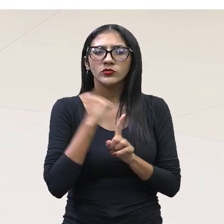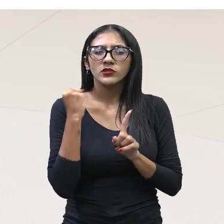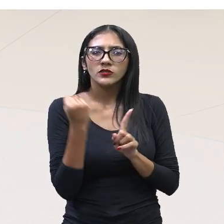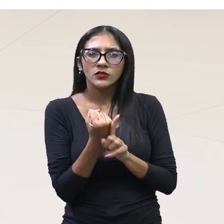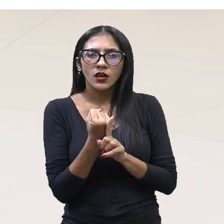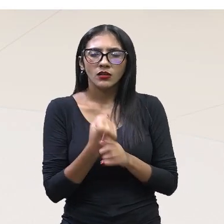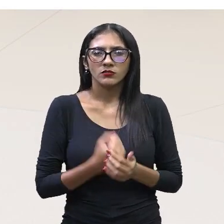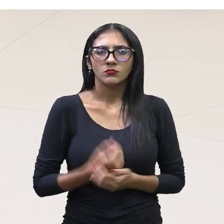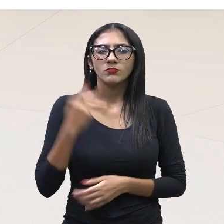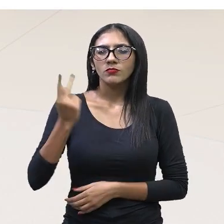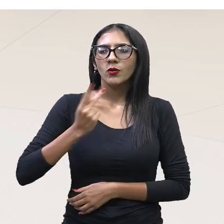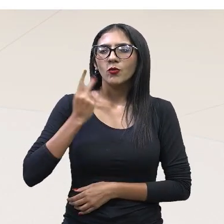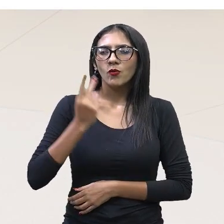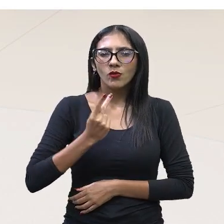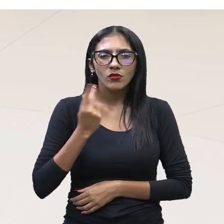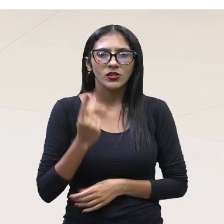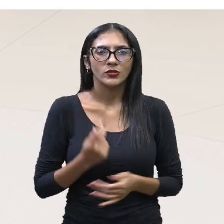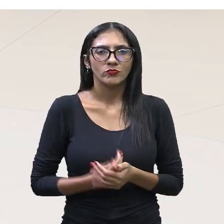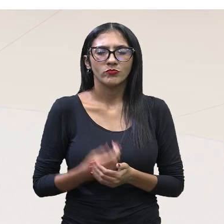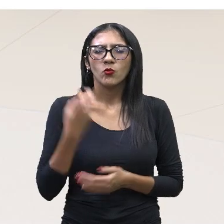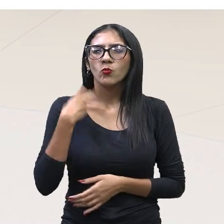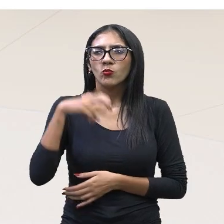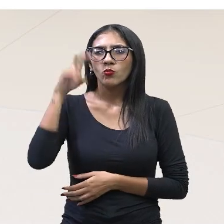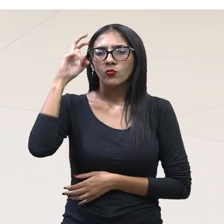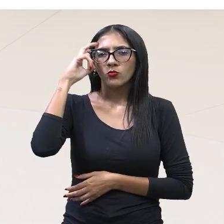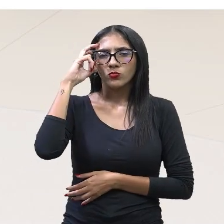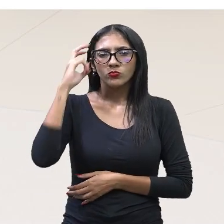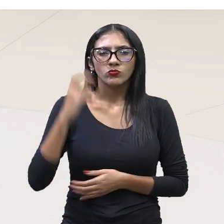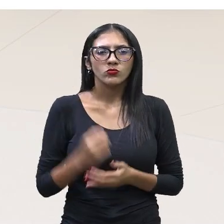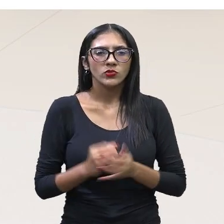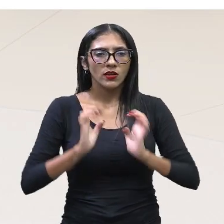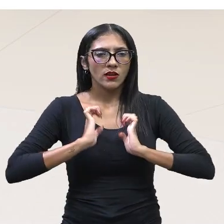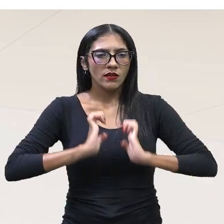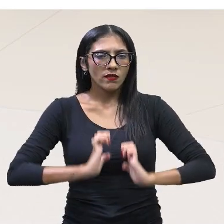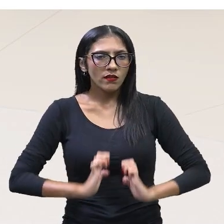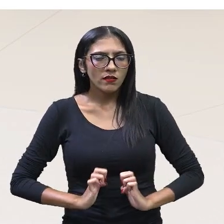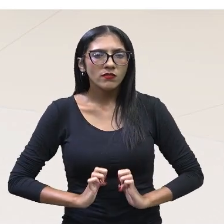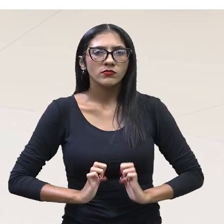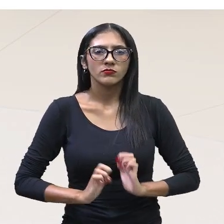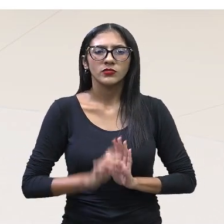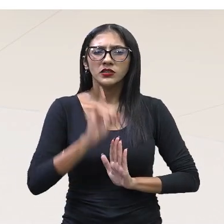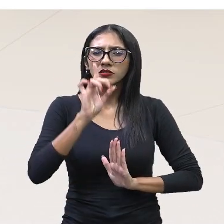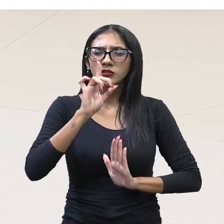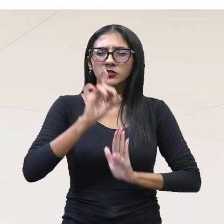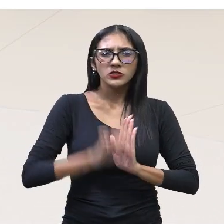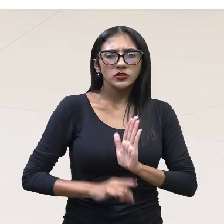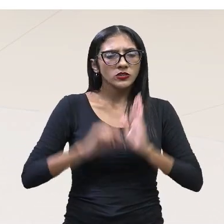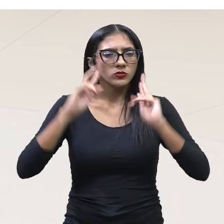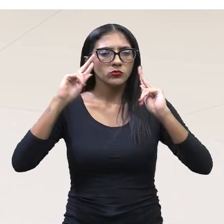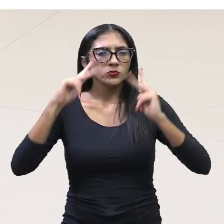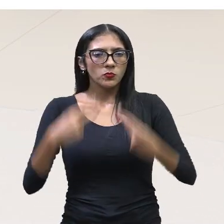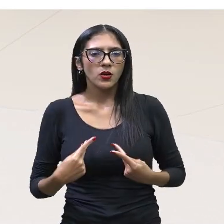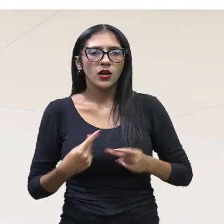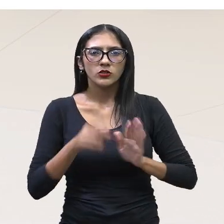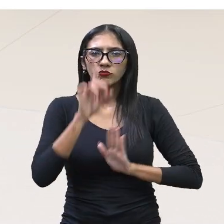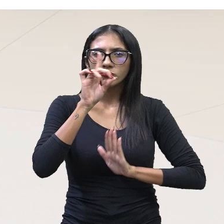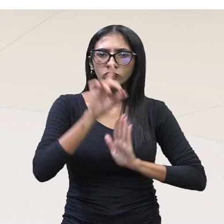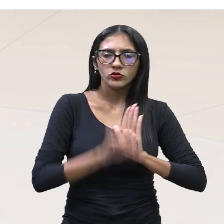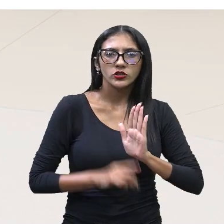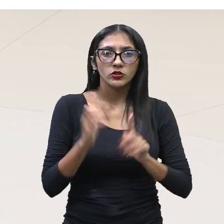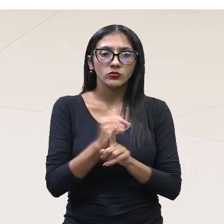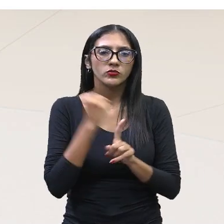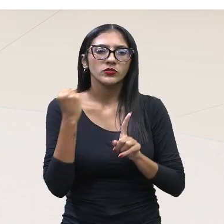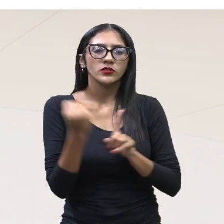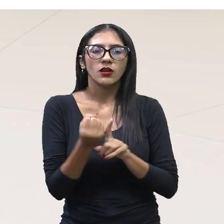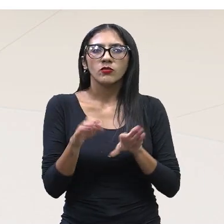de política, de cultura, ética, direitos humanos, direito público e